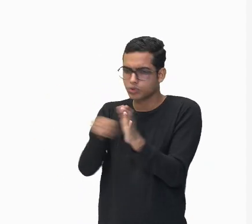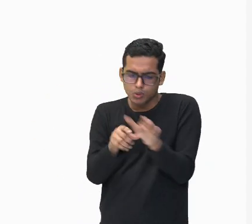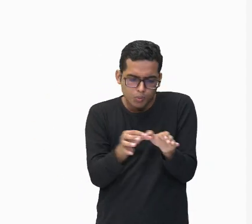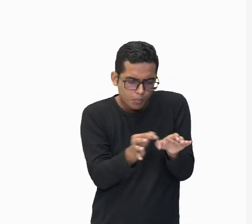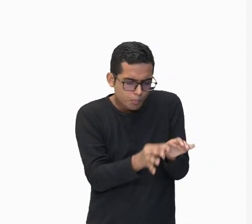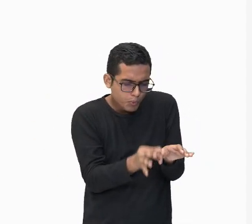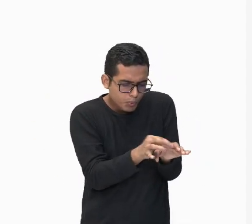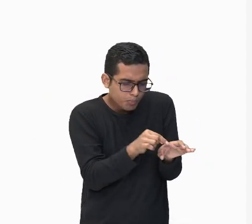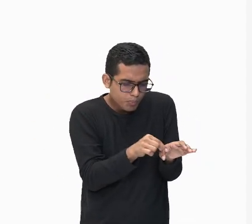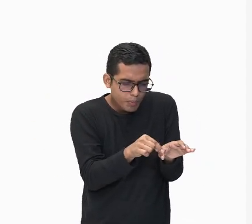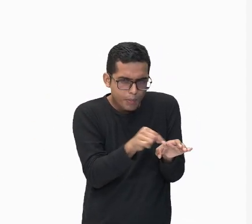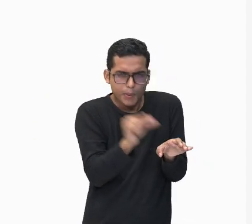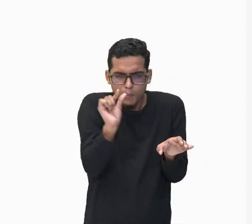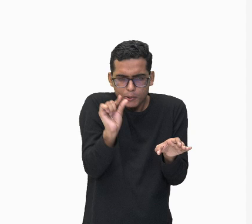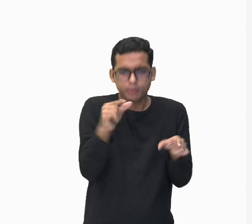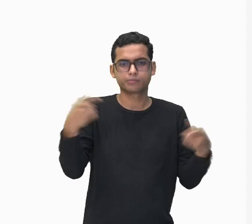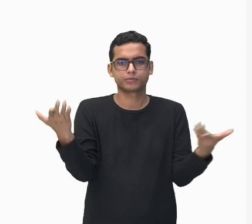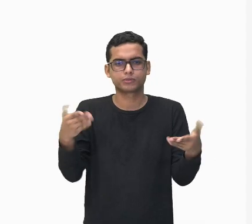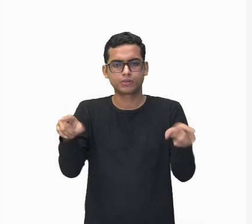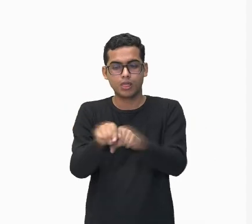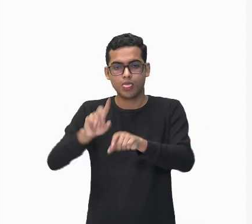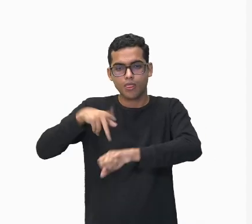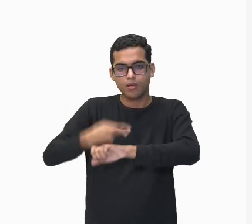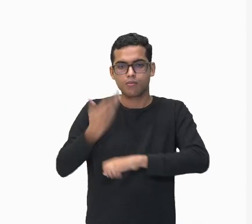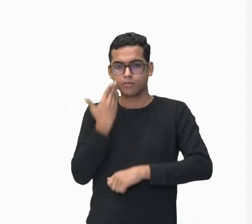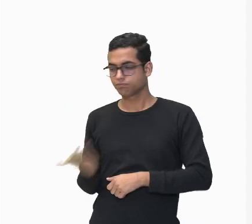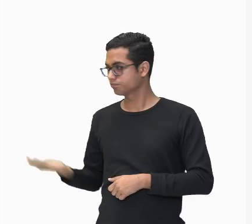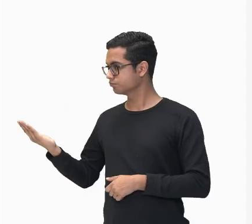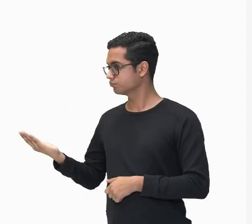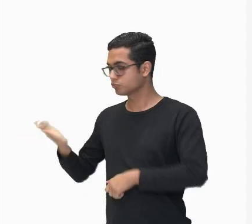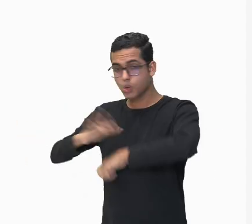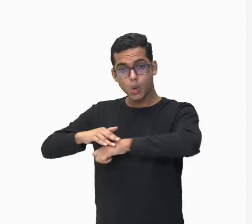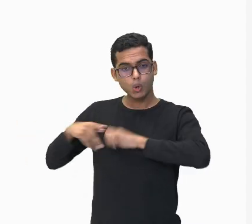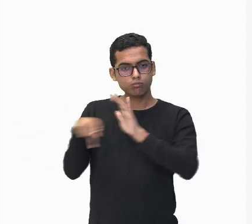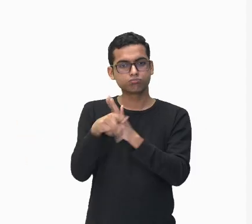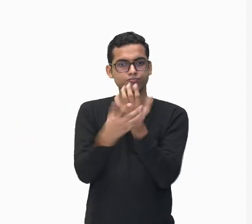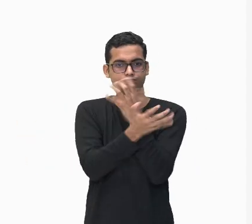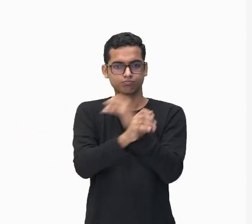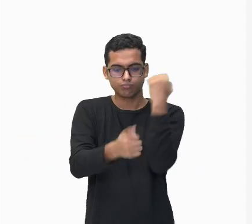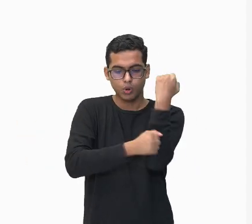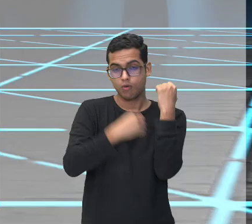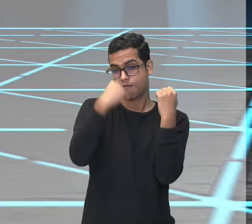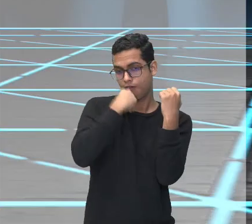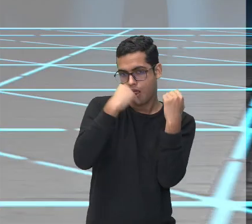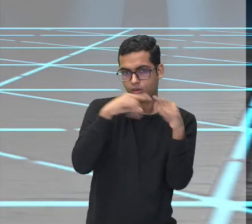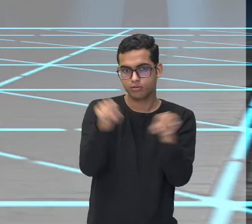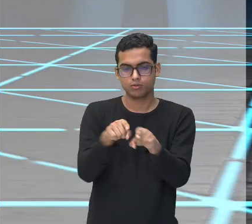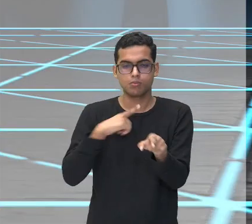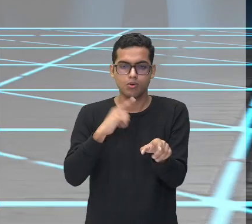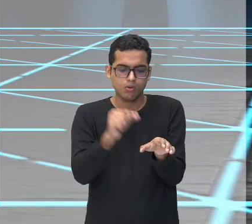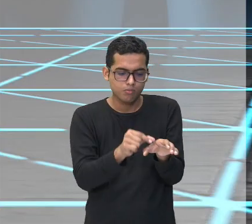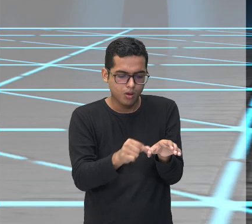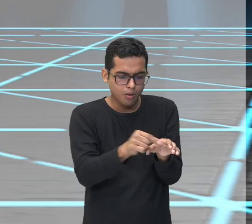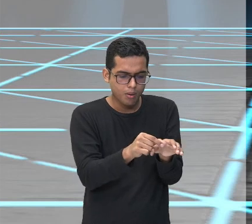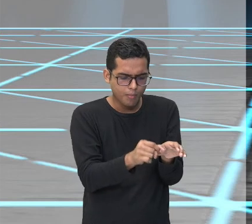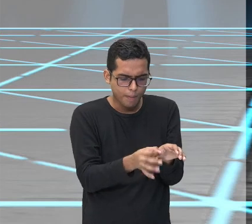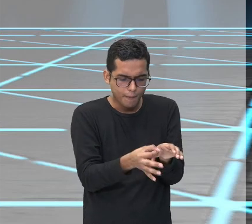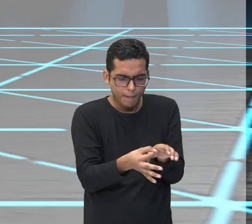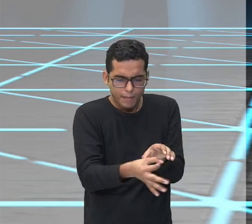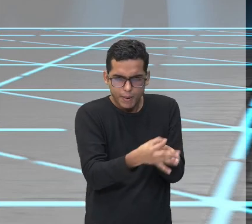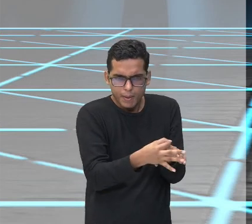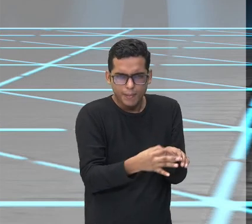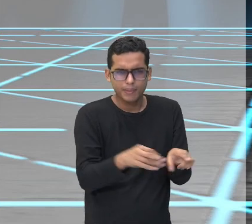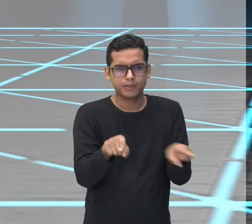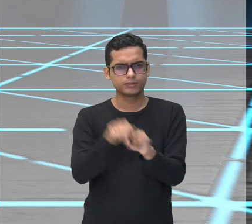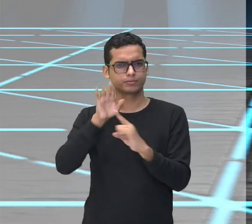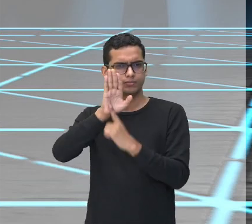ocasiona ali uma fragilidade óssea. E a pessoa que é acometida por osteoporose, ela apresenta sintomas como dor crônica,